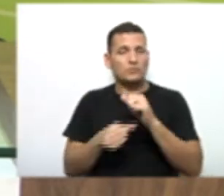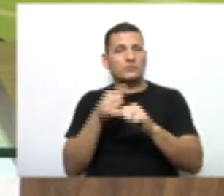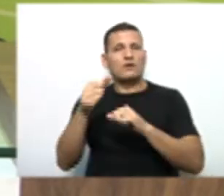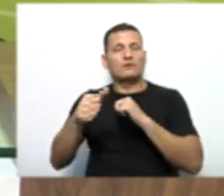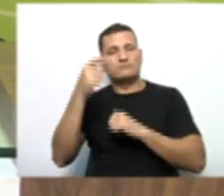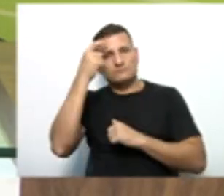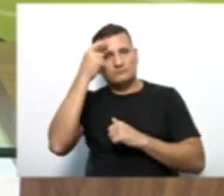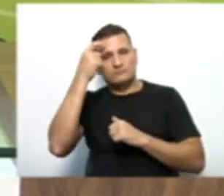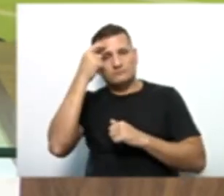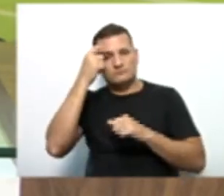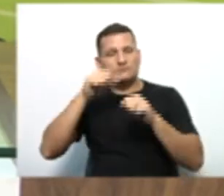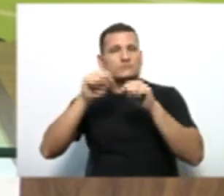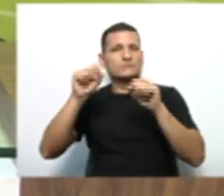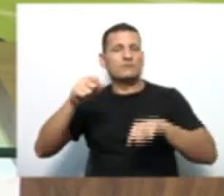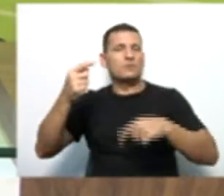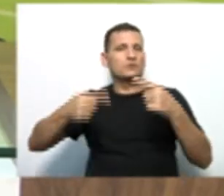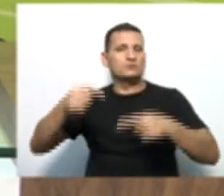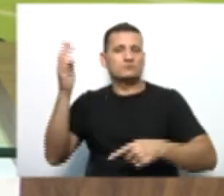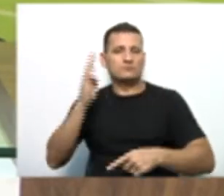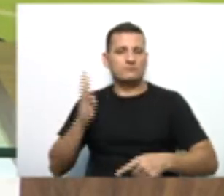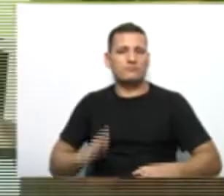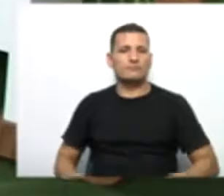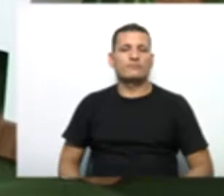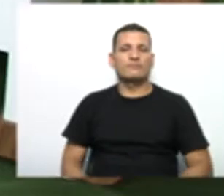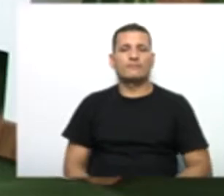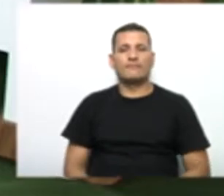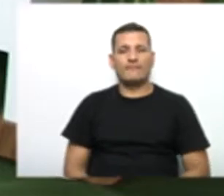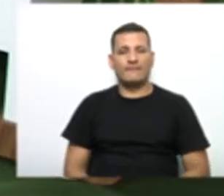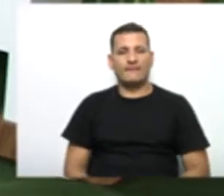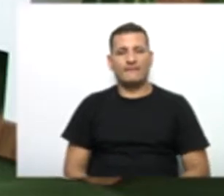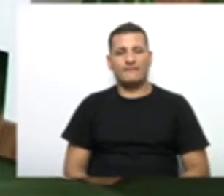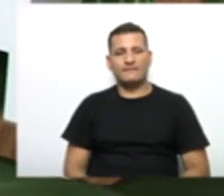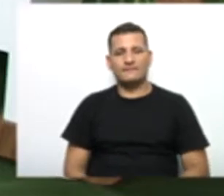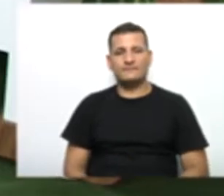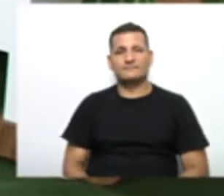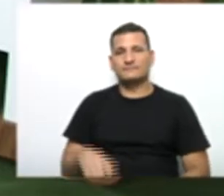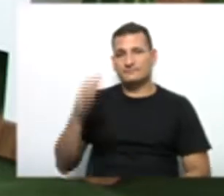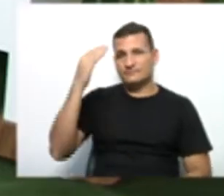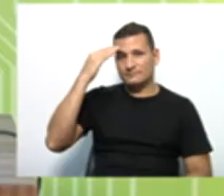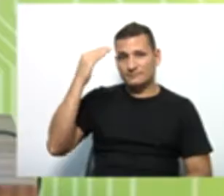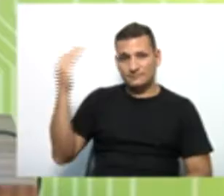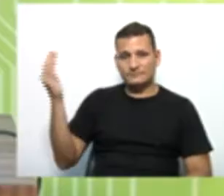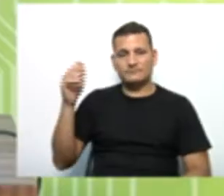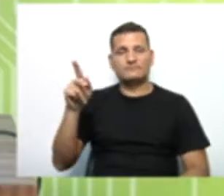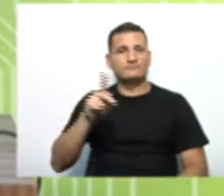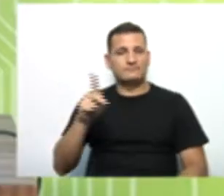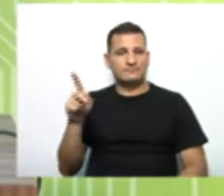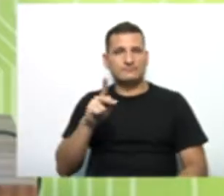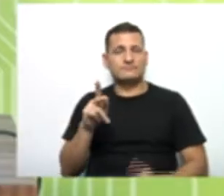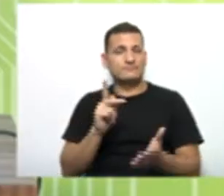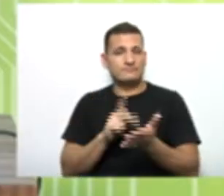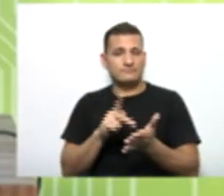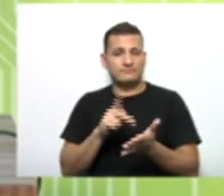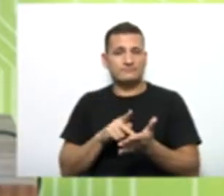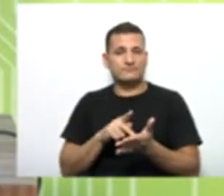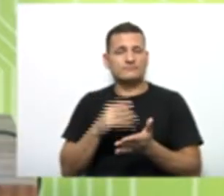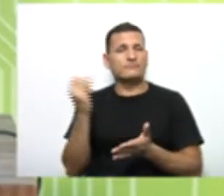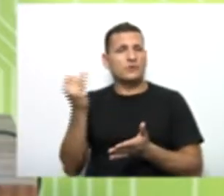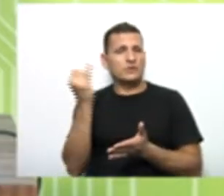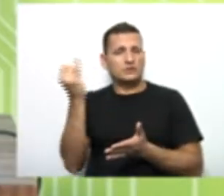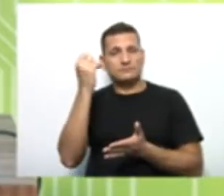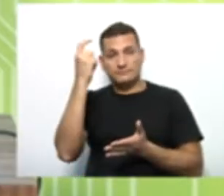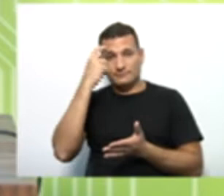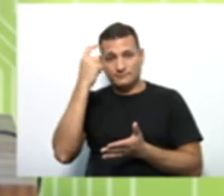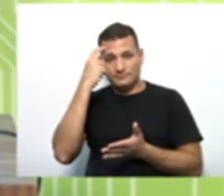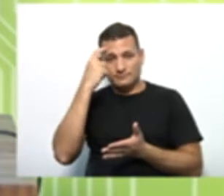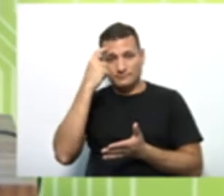mentalidade do sistema político brasileiro, professor Wesley. Exatamente. Muito obrigado, professor Cássio. É realmente importante a gente pensar este ponto